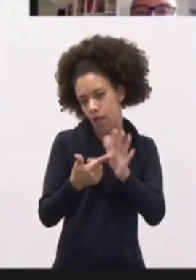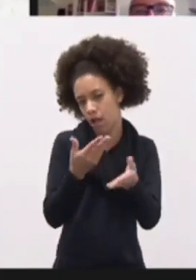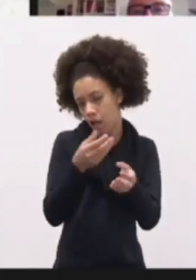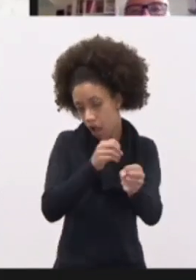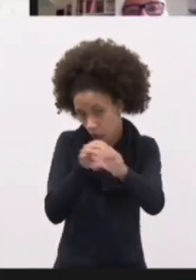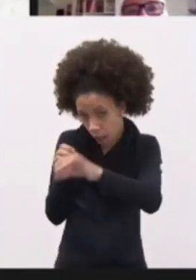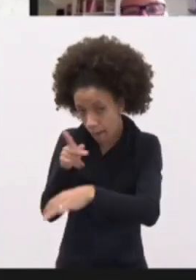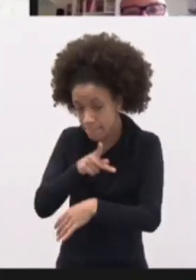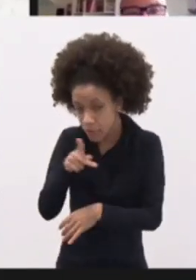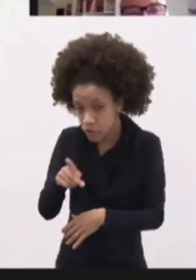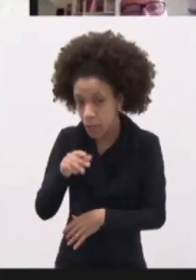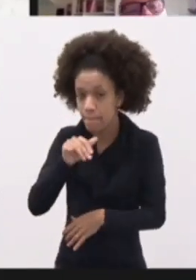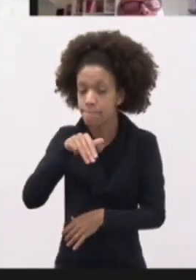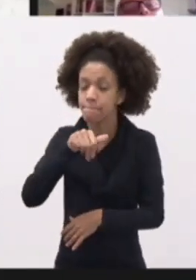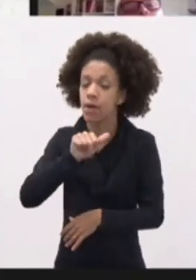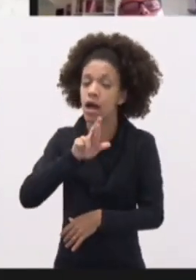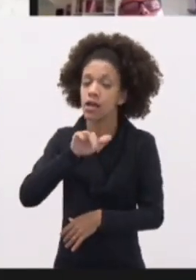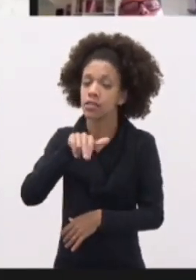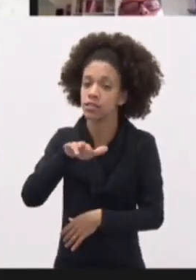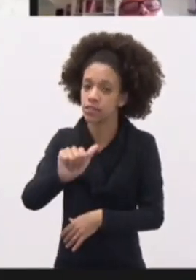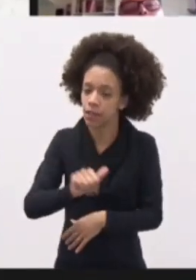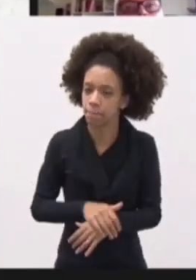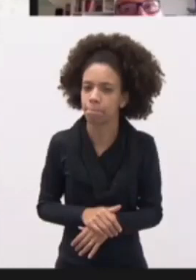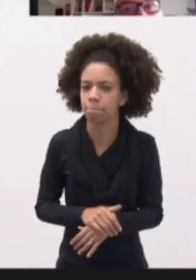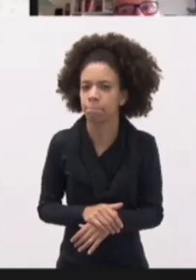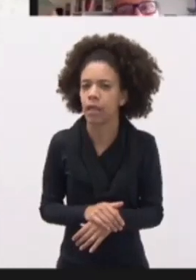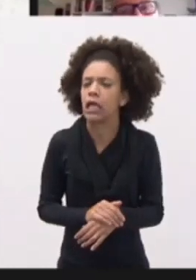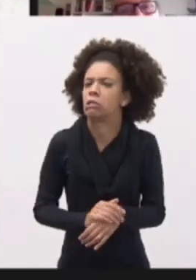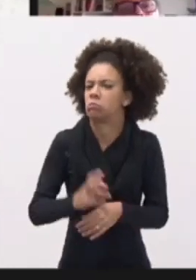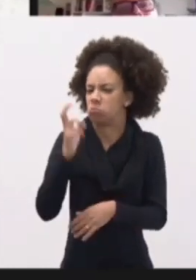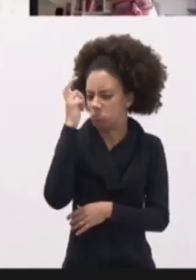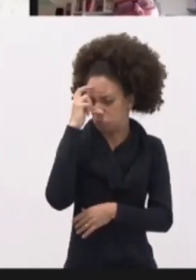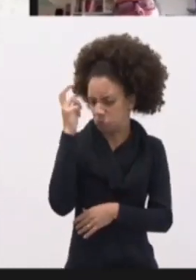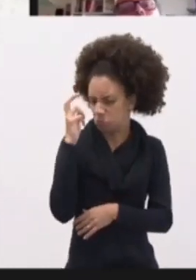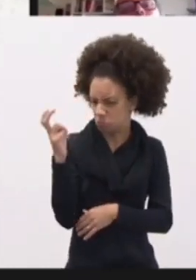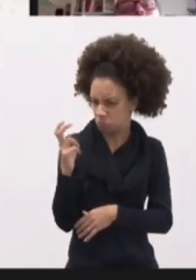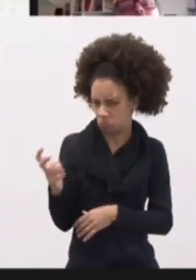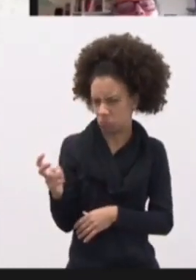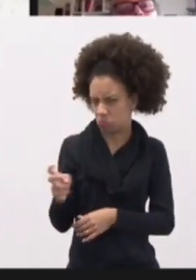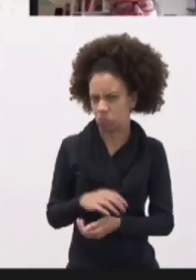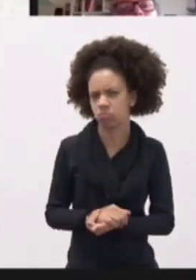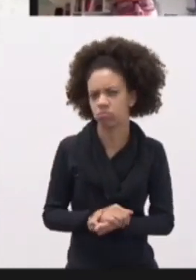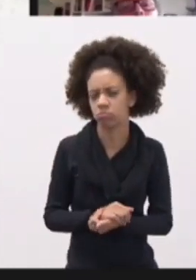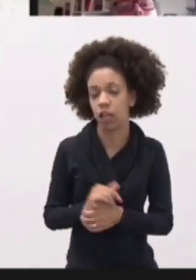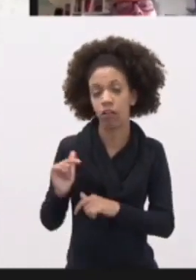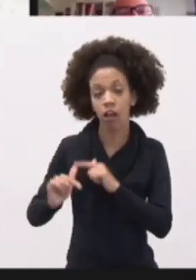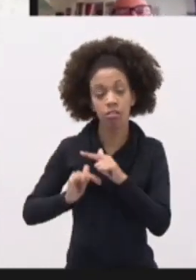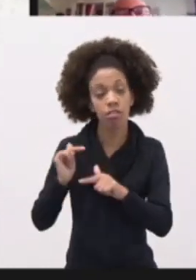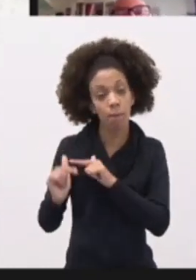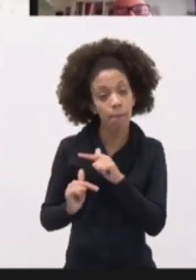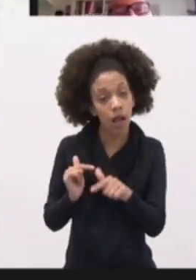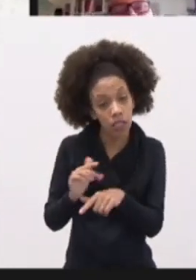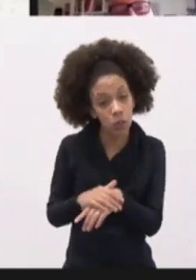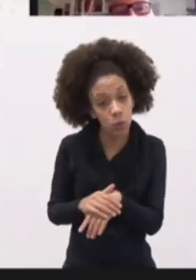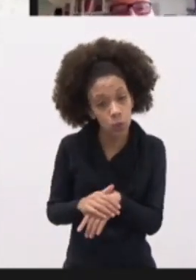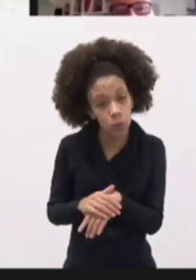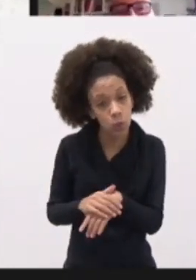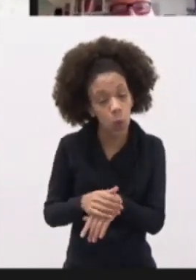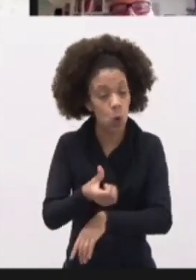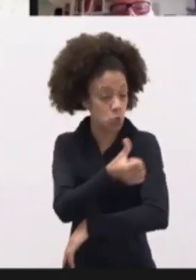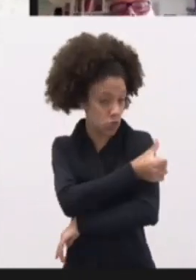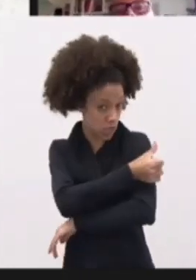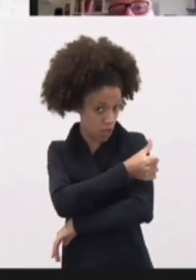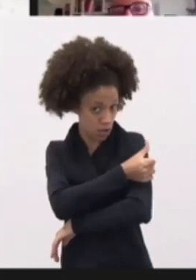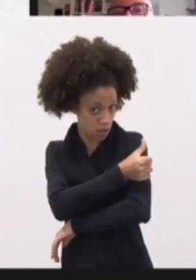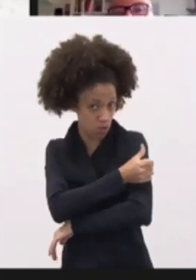A professora Marina, ela é muito esperta, ela está trabalhando lá no 6º ano,